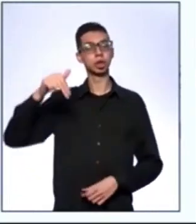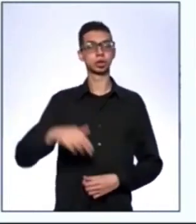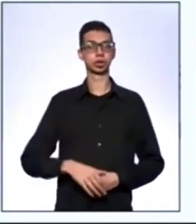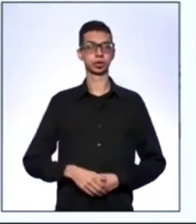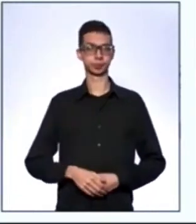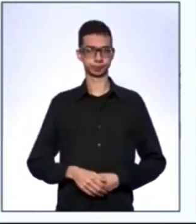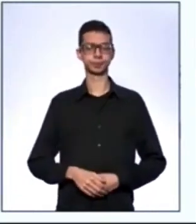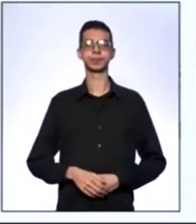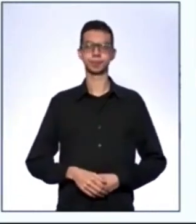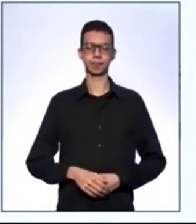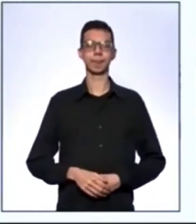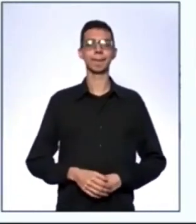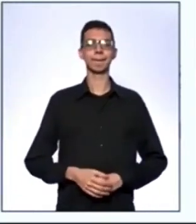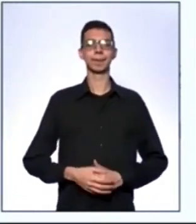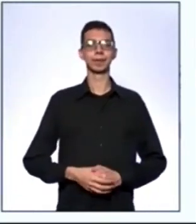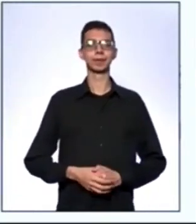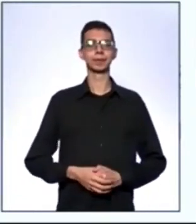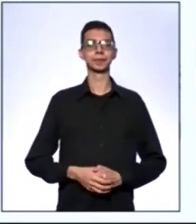né?